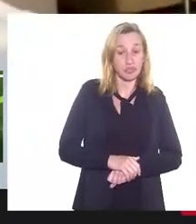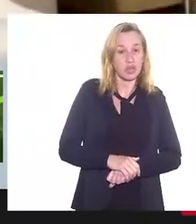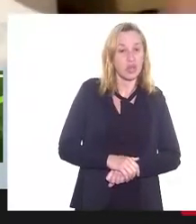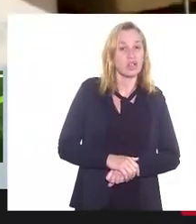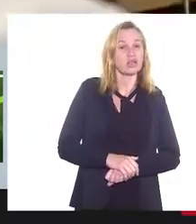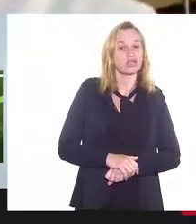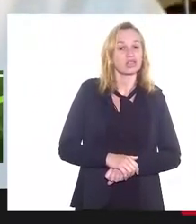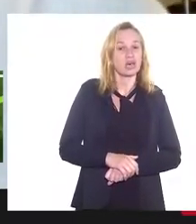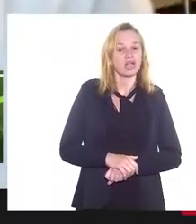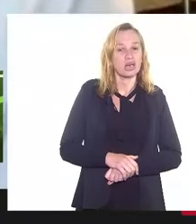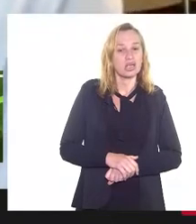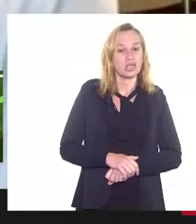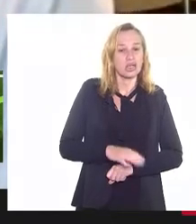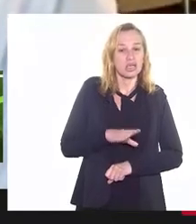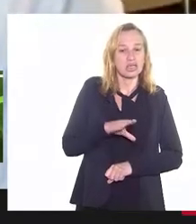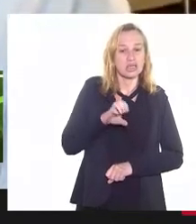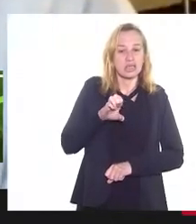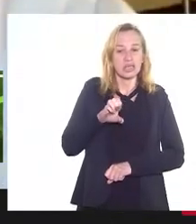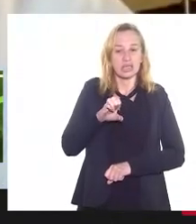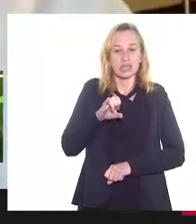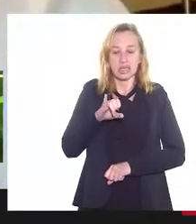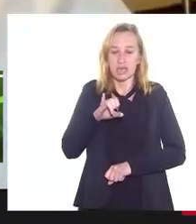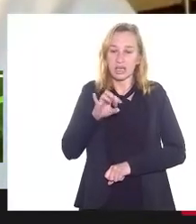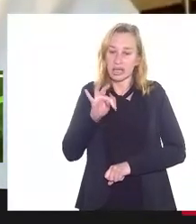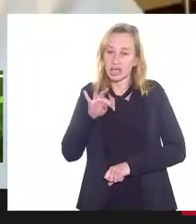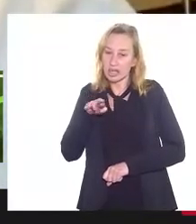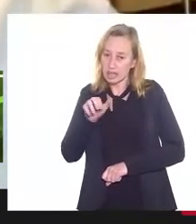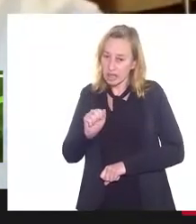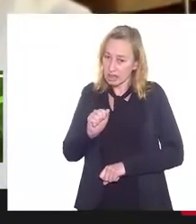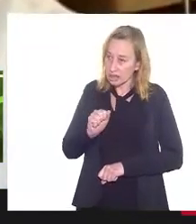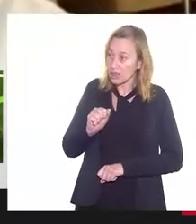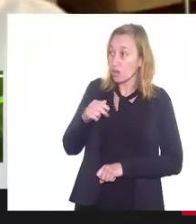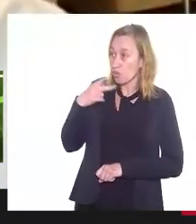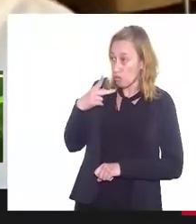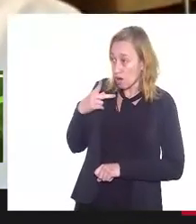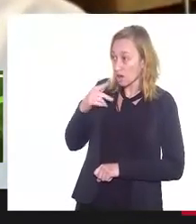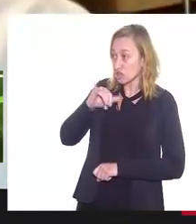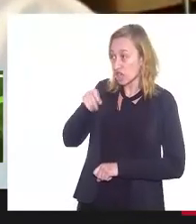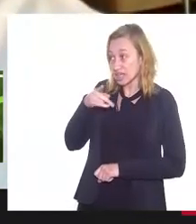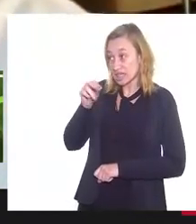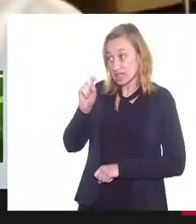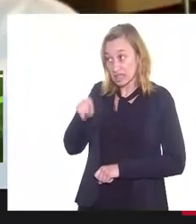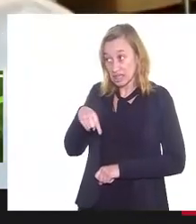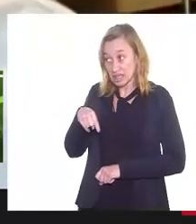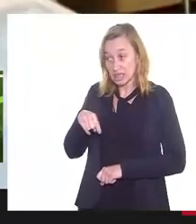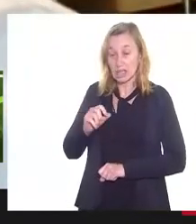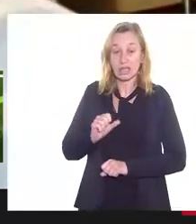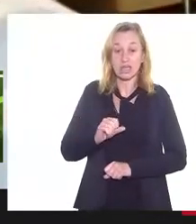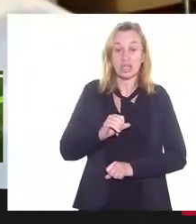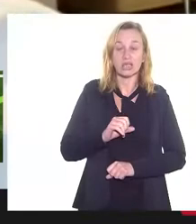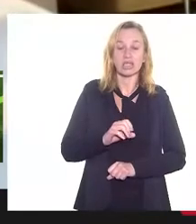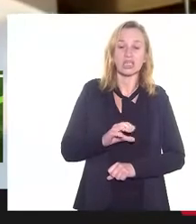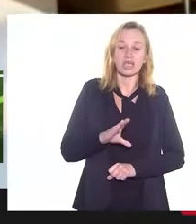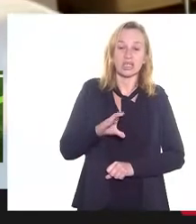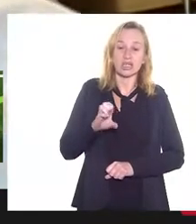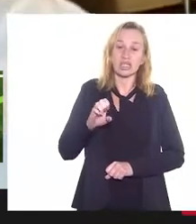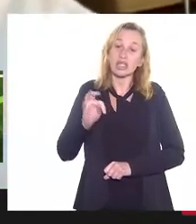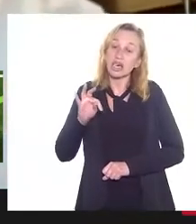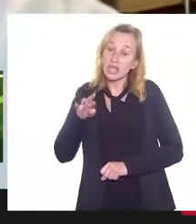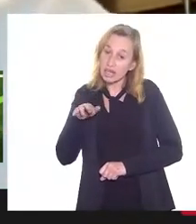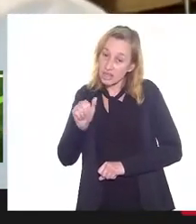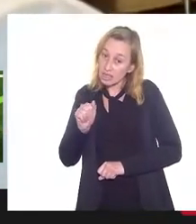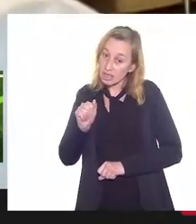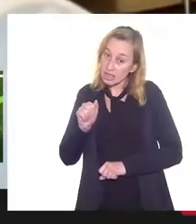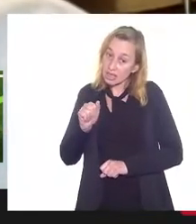naquelas seitas, e eu chamo de seitas, ou Jassanã, as seitas que são as chamadas, são